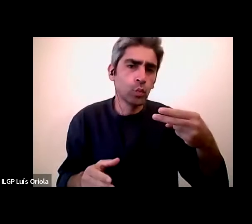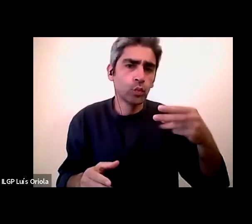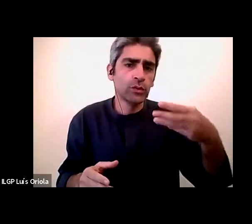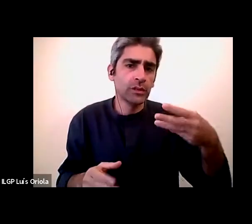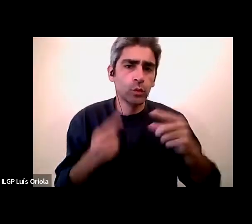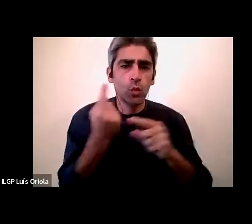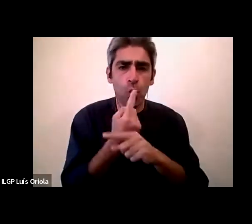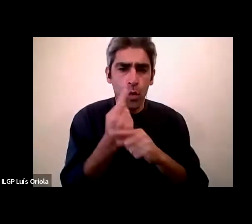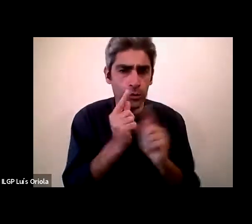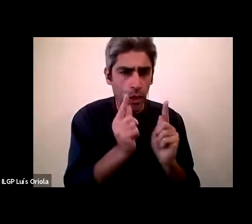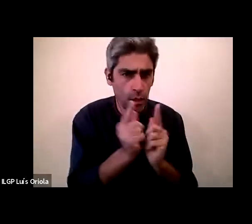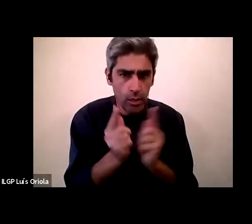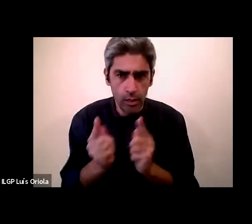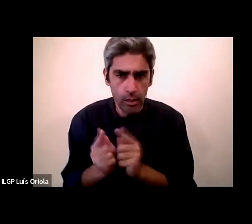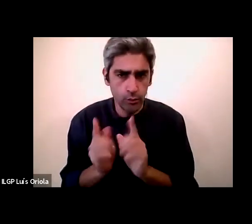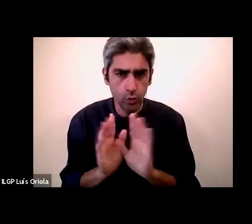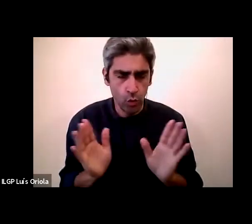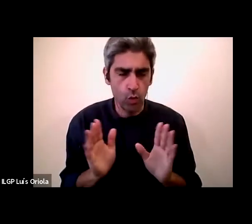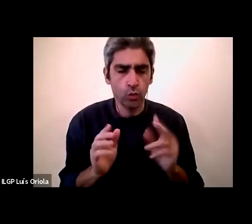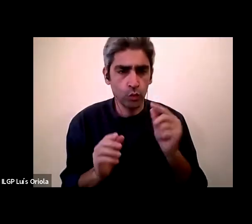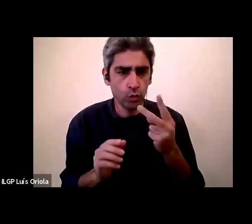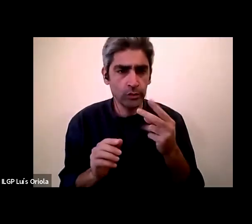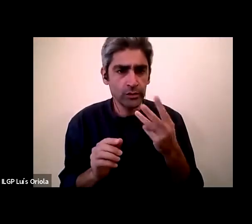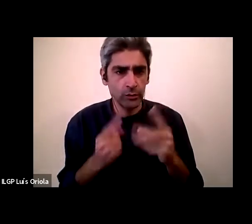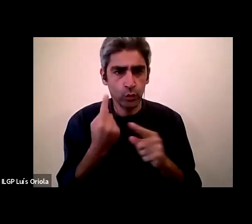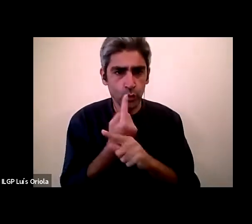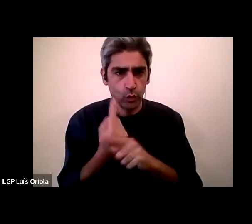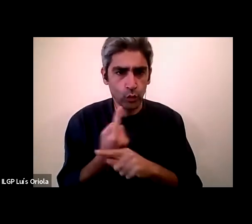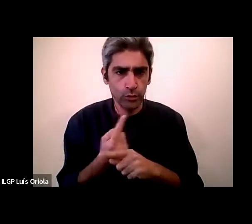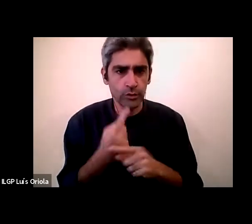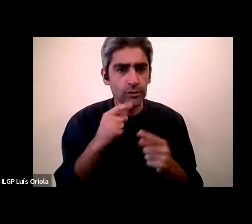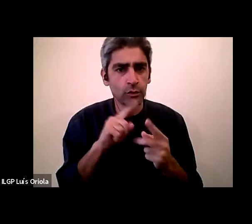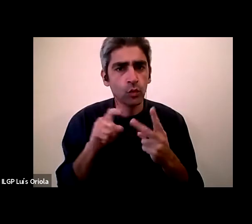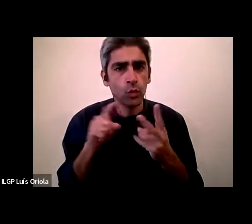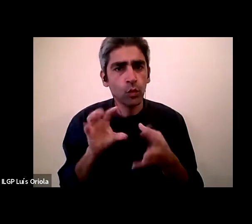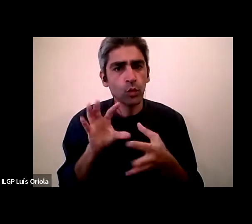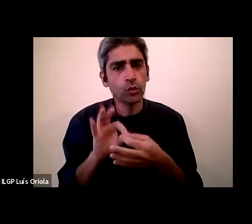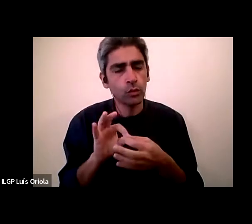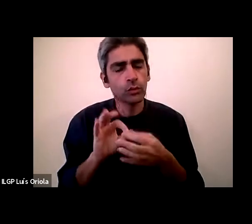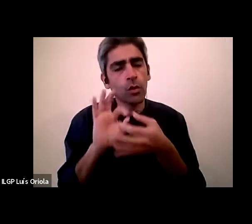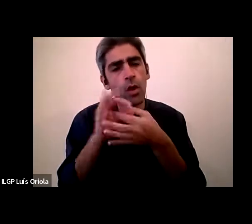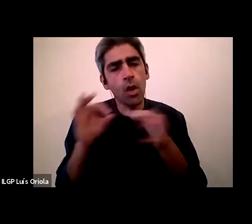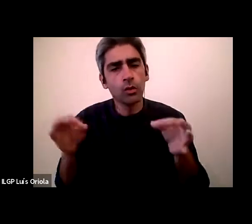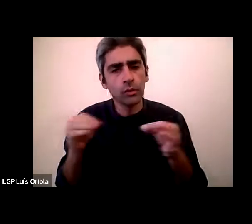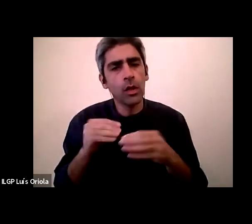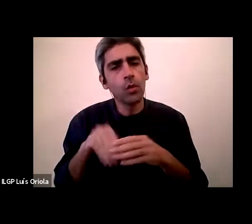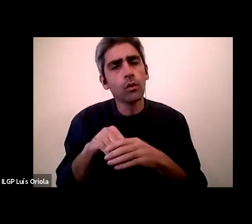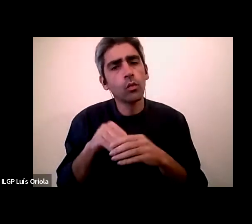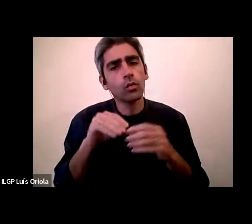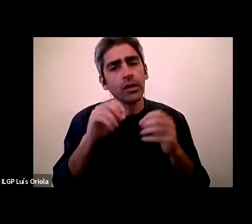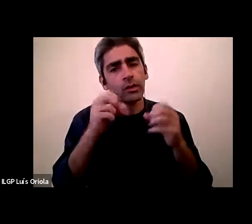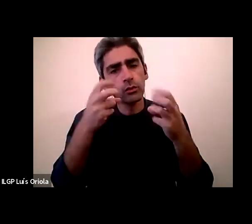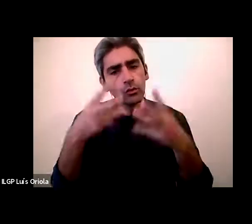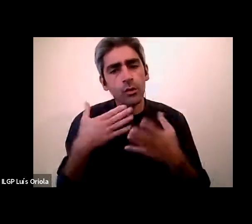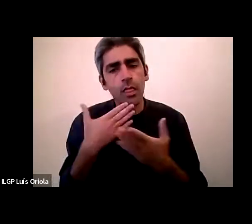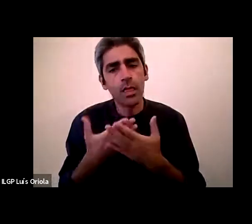rapidamente, telegraficamente até, 2 ou 3 questões de enquadramento para sublinhar a